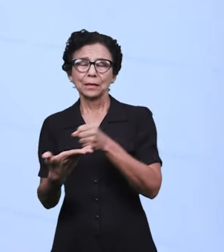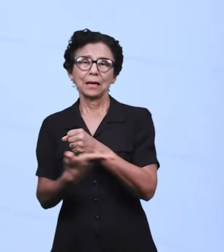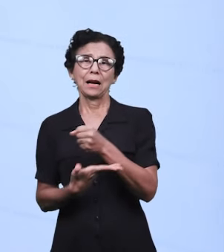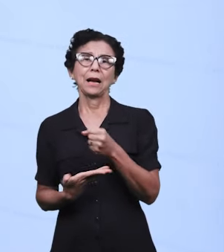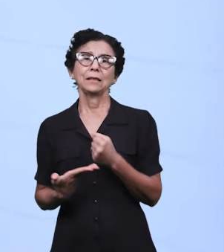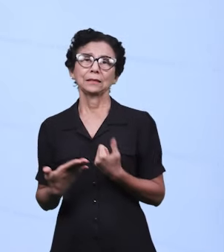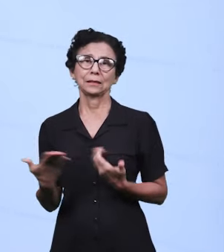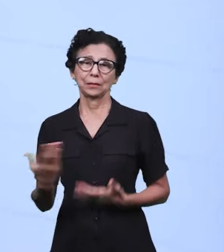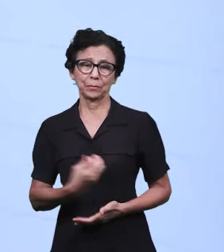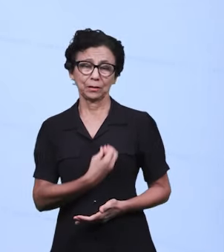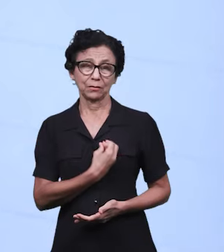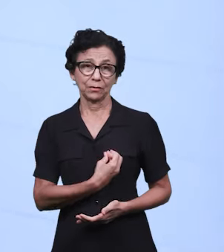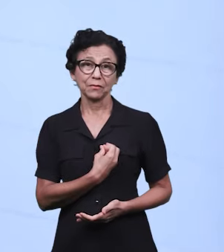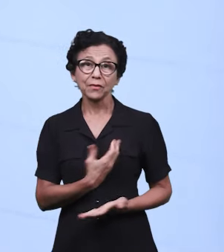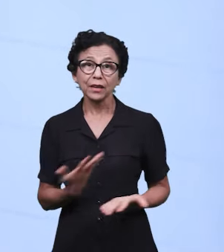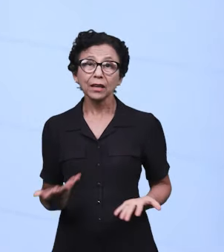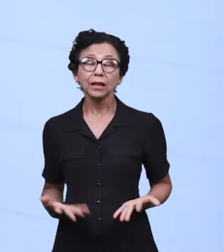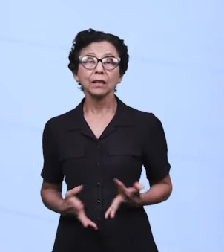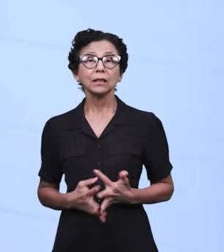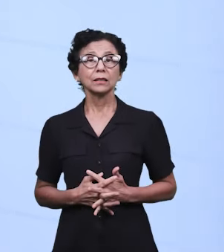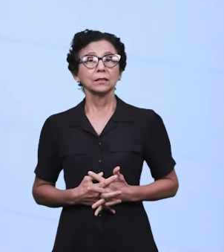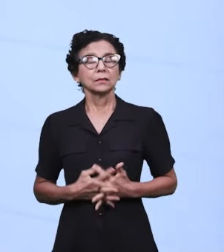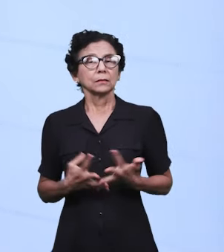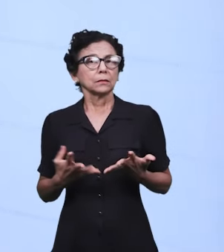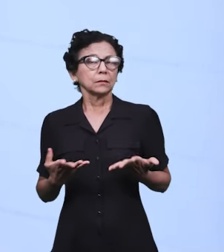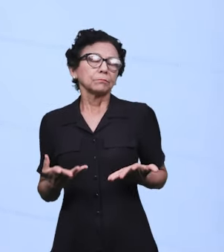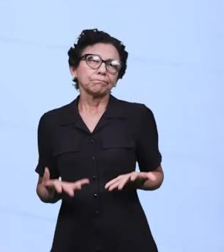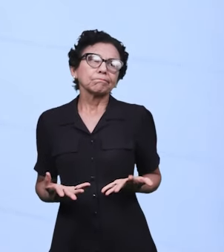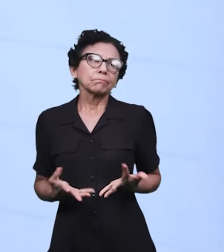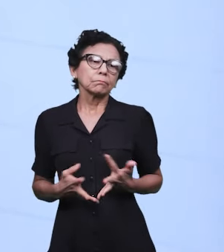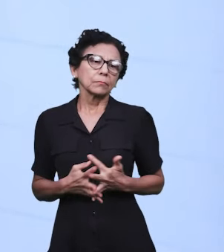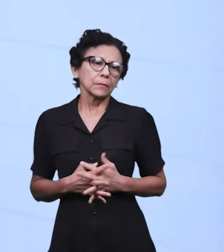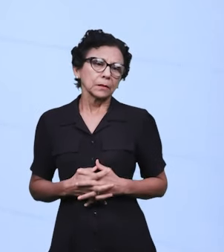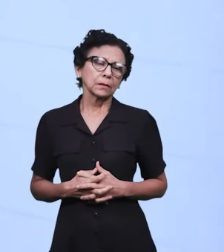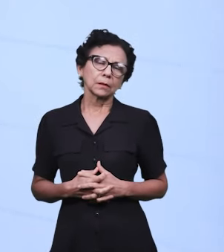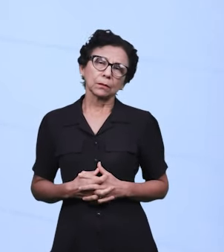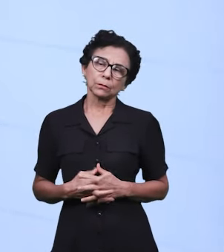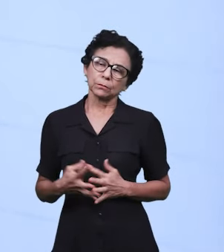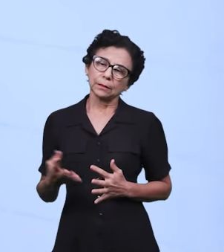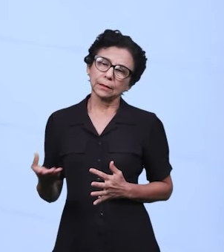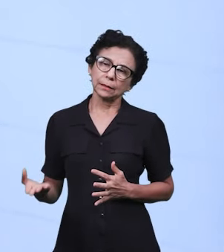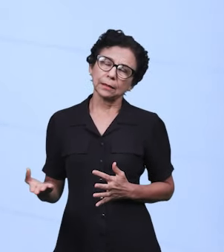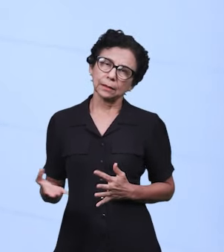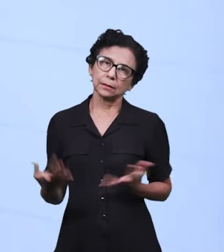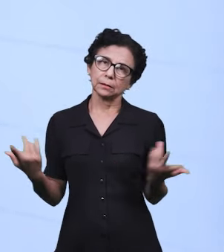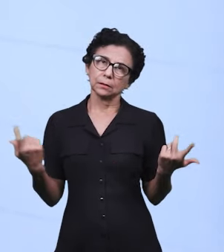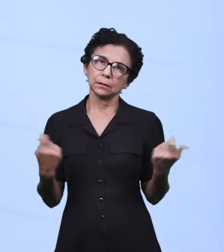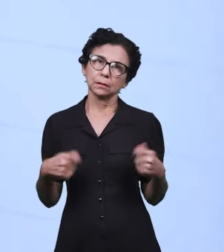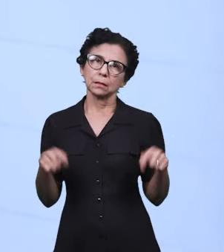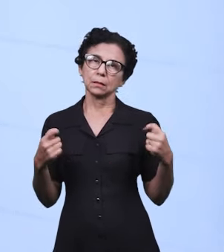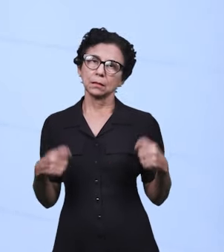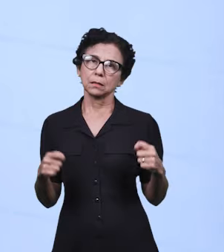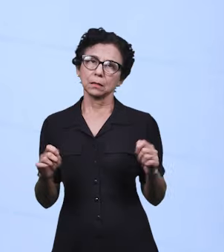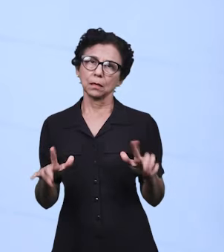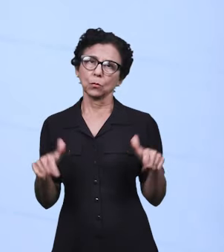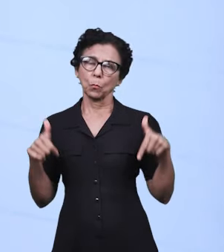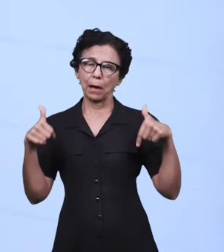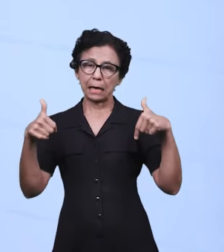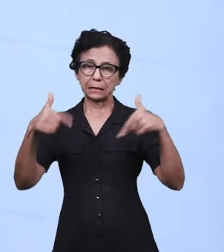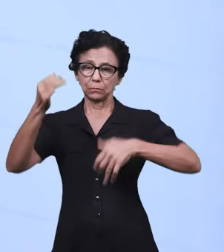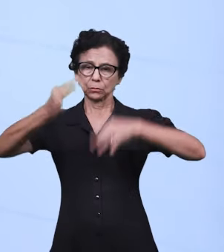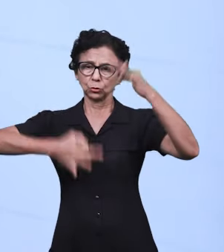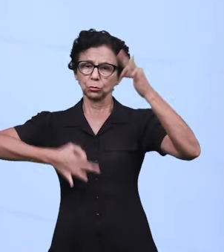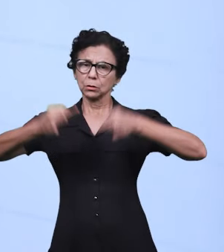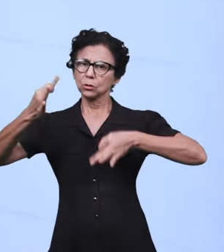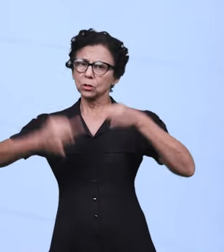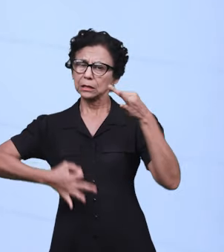a sua existência, para a sua vida. Então, isso é passível de uma ação penal, claro,